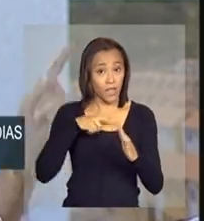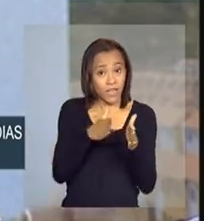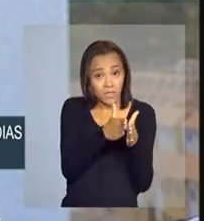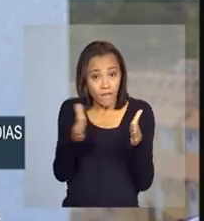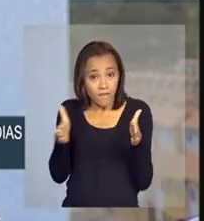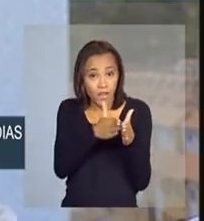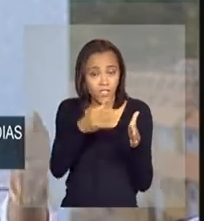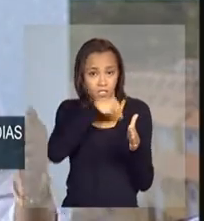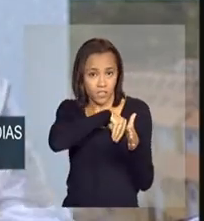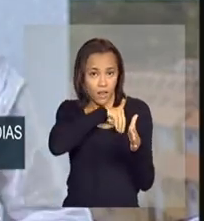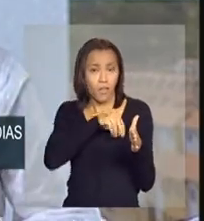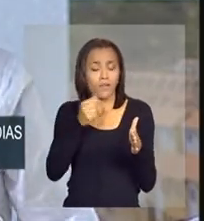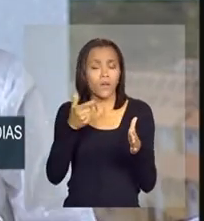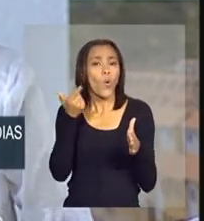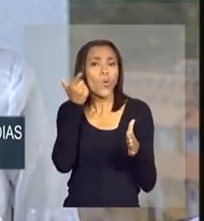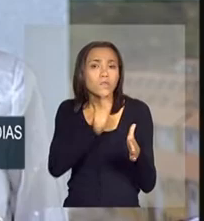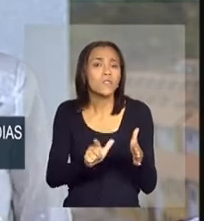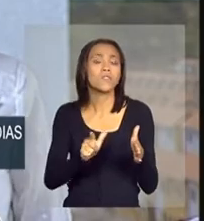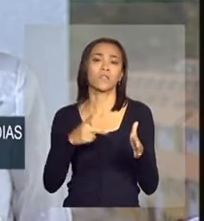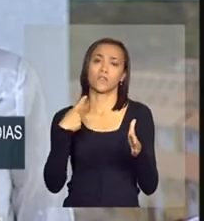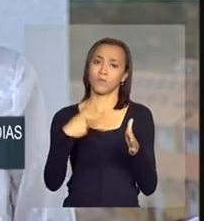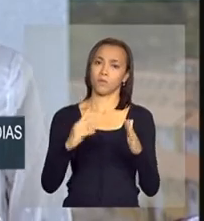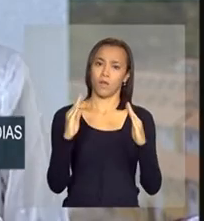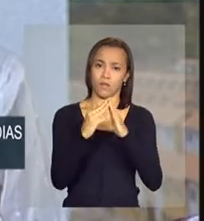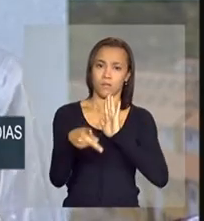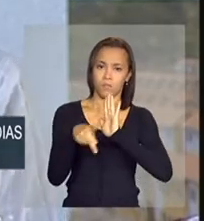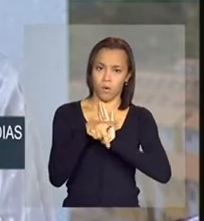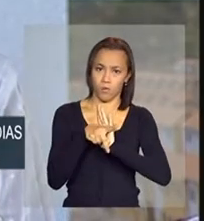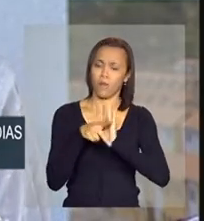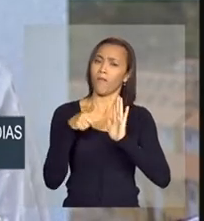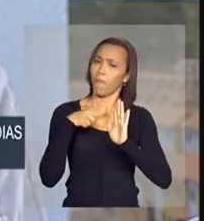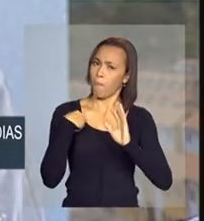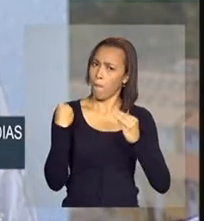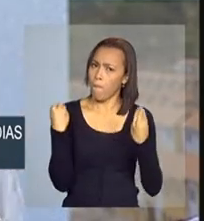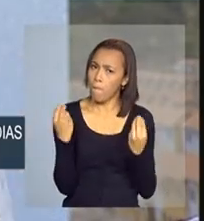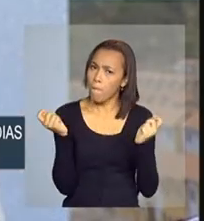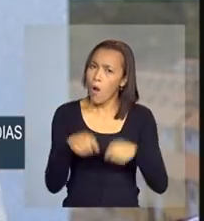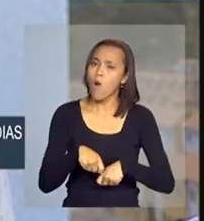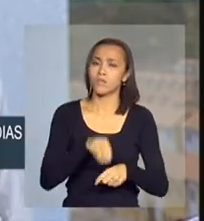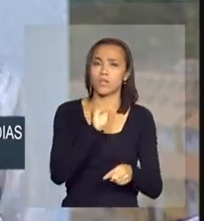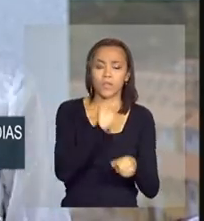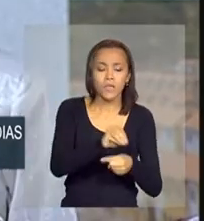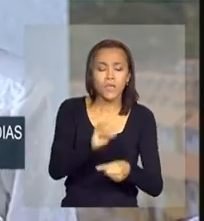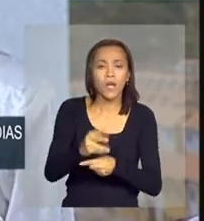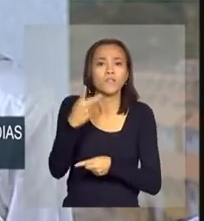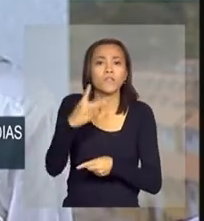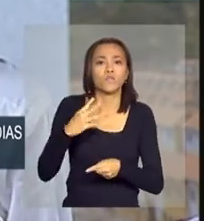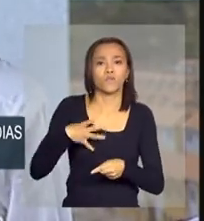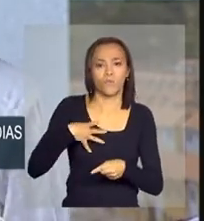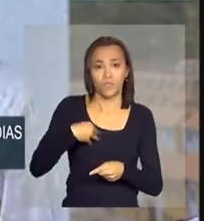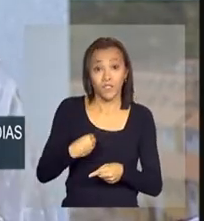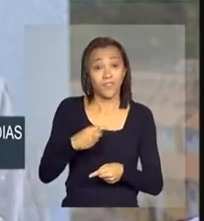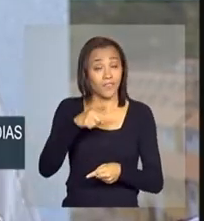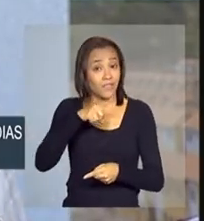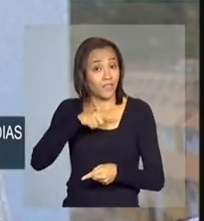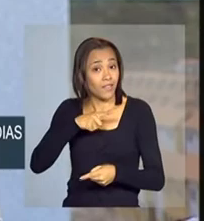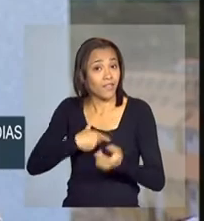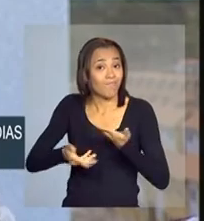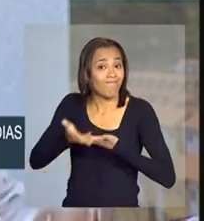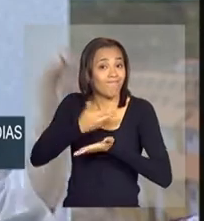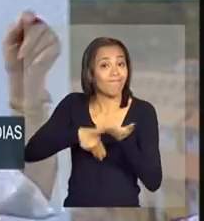renda tem uma moradia digna onde possa criar seus filhos Ter suas